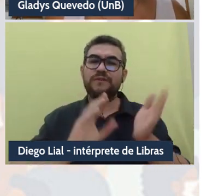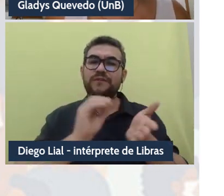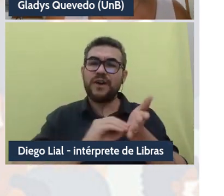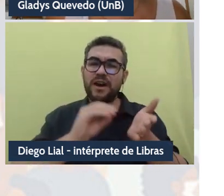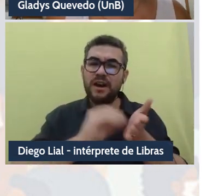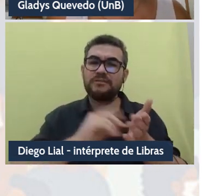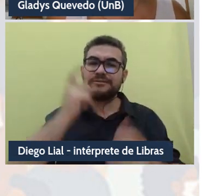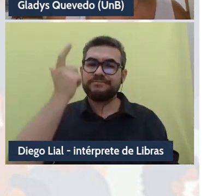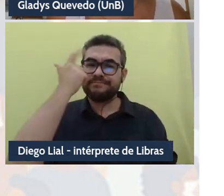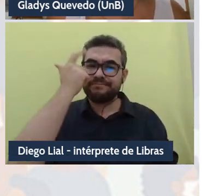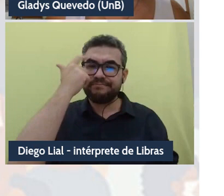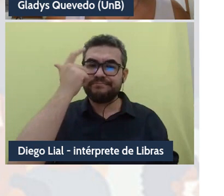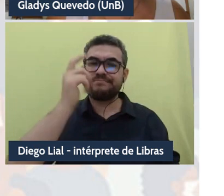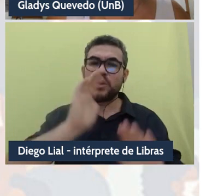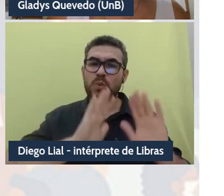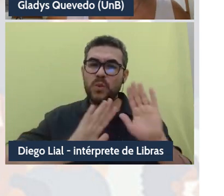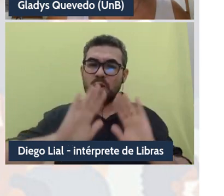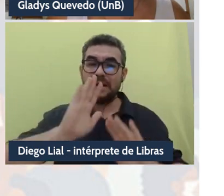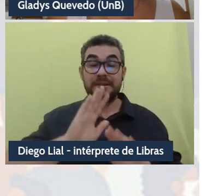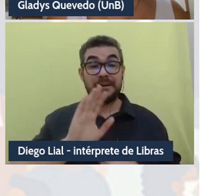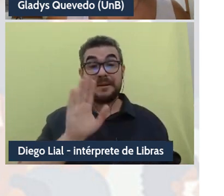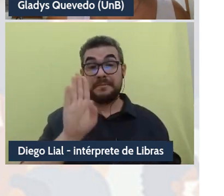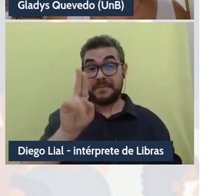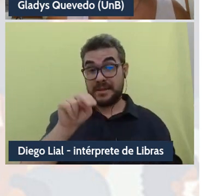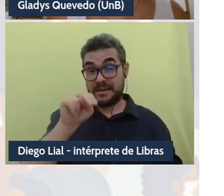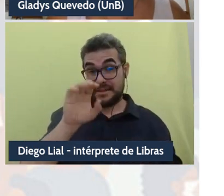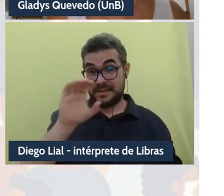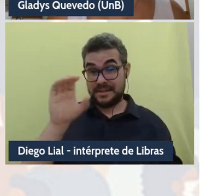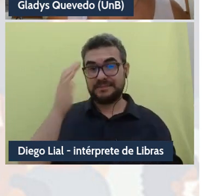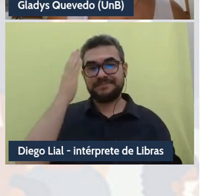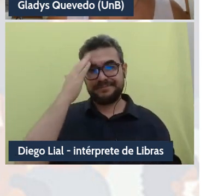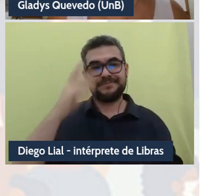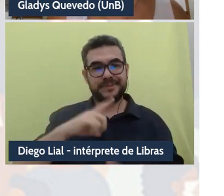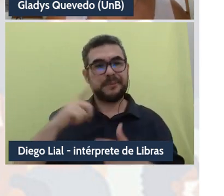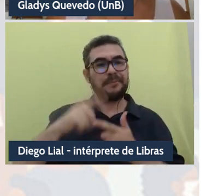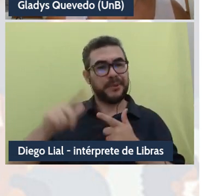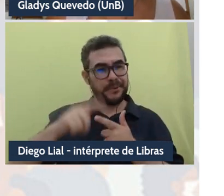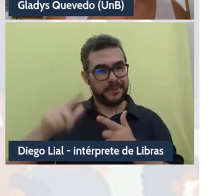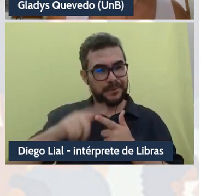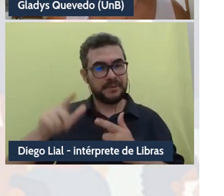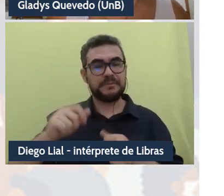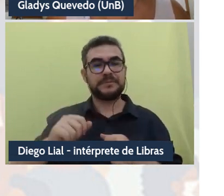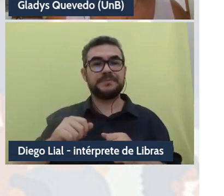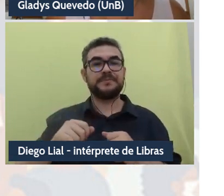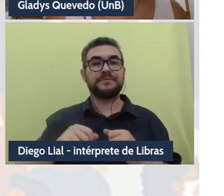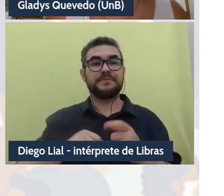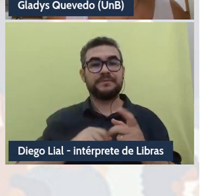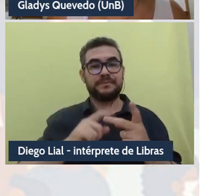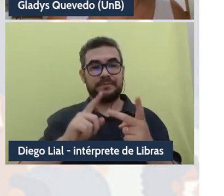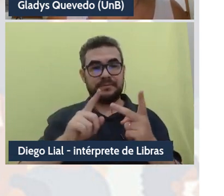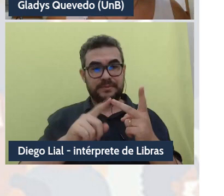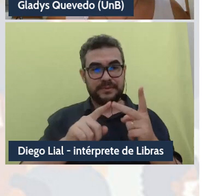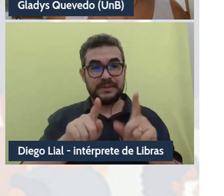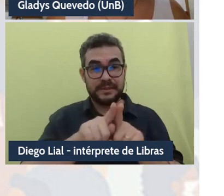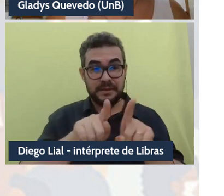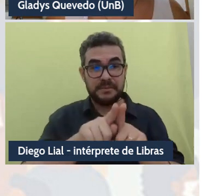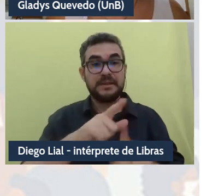sabe que há sérios problemas, e o PNLD, que também tem sido sujeito